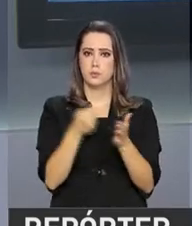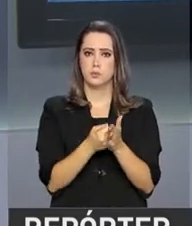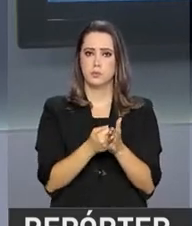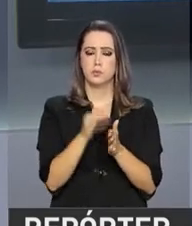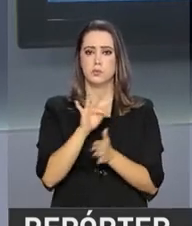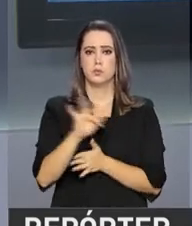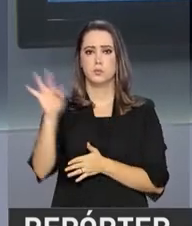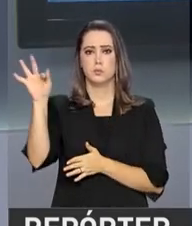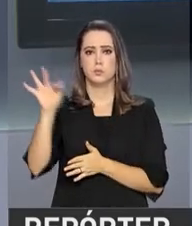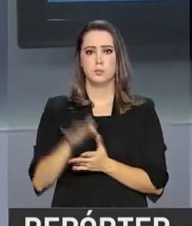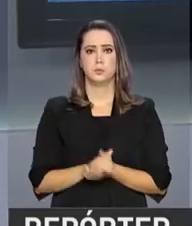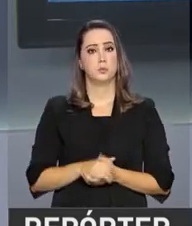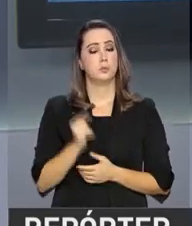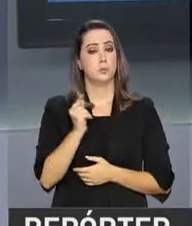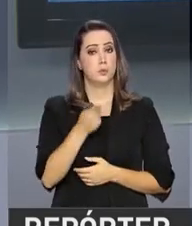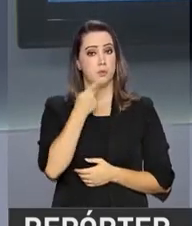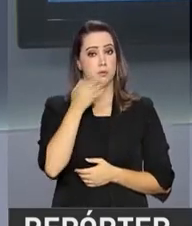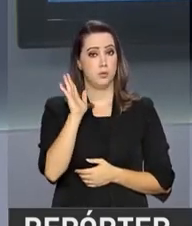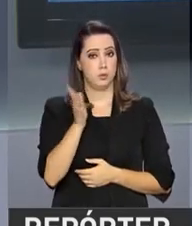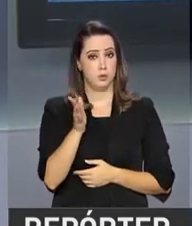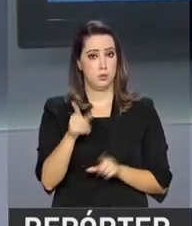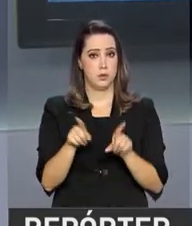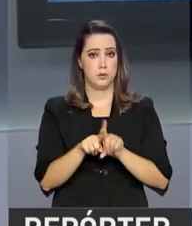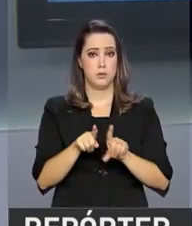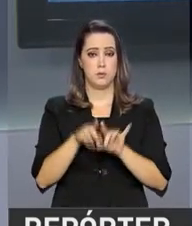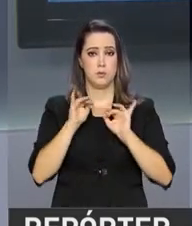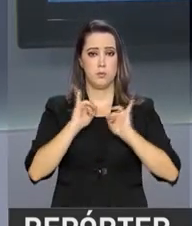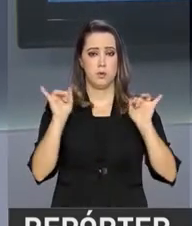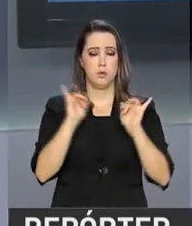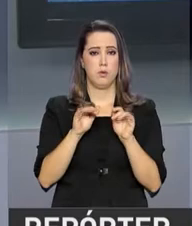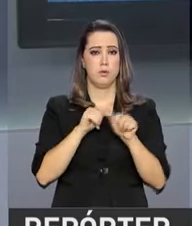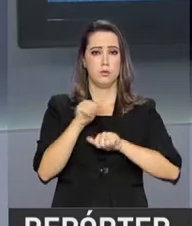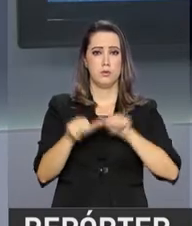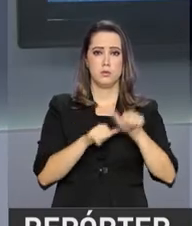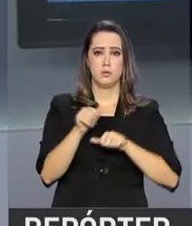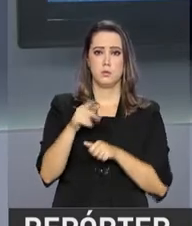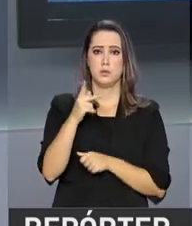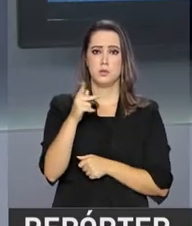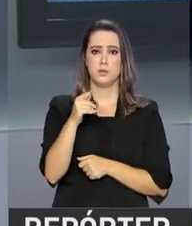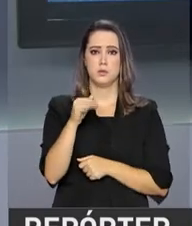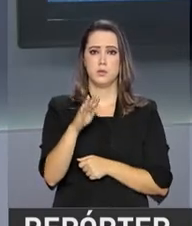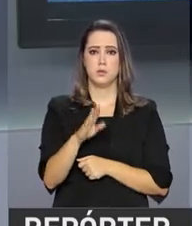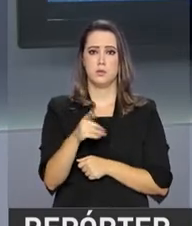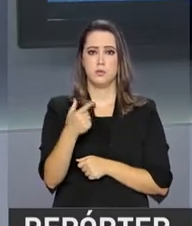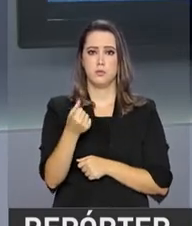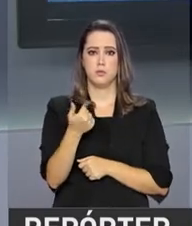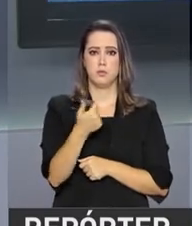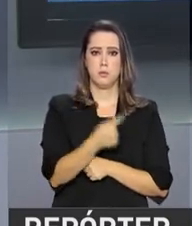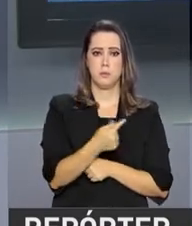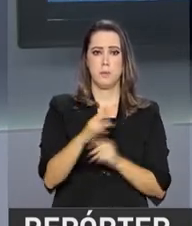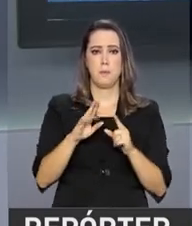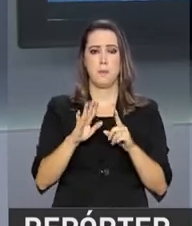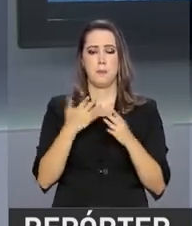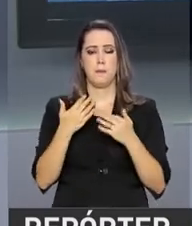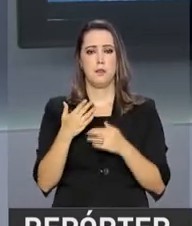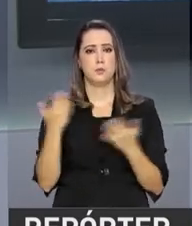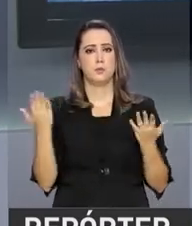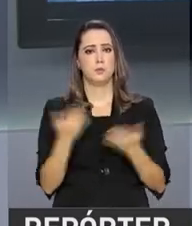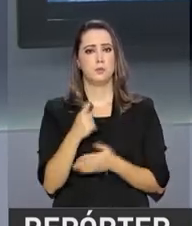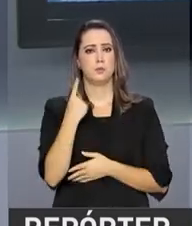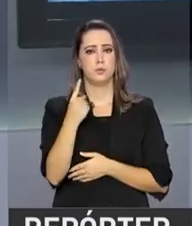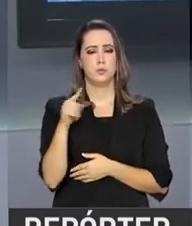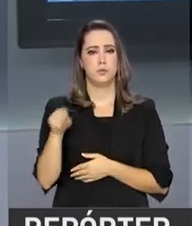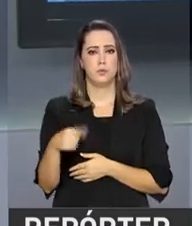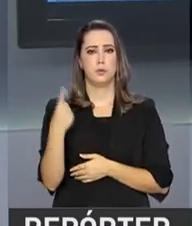contribuições federais recentemente meirelles anunciou uma revisão do crescimento do pib em 2017 estimado agora em